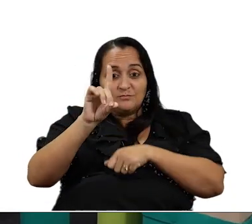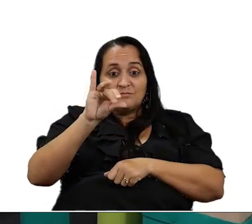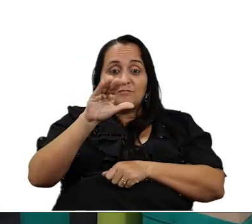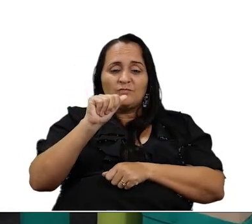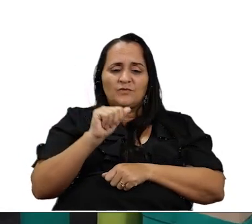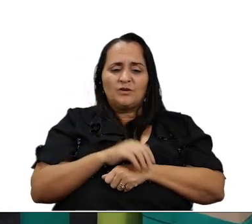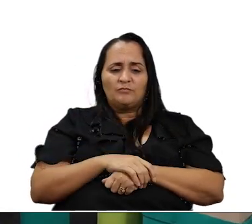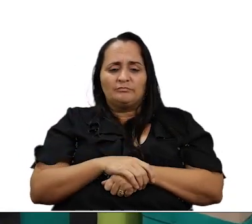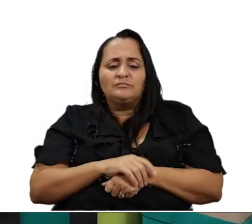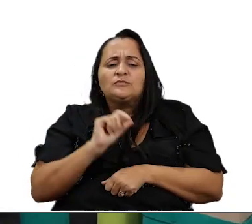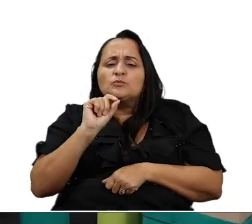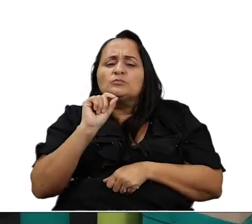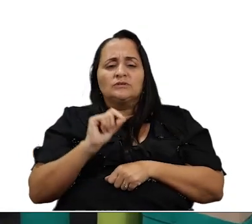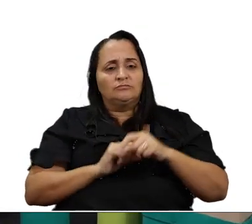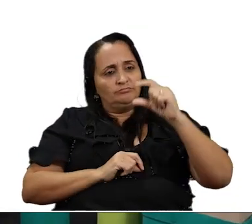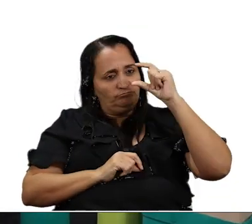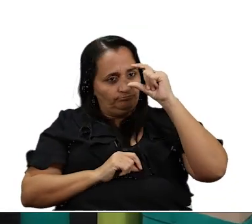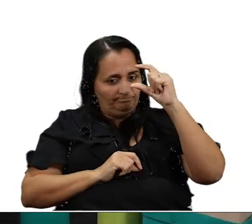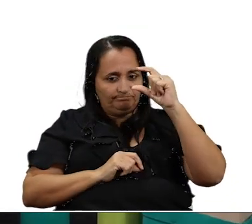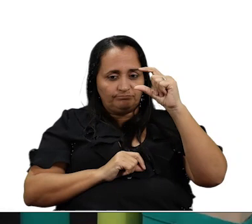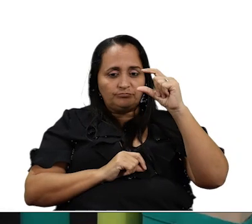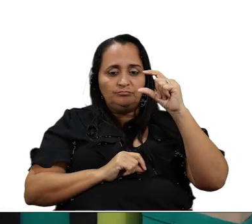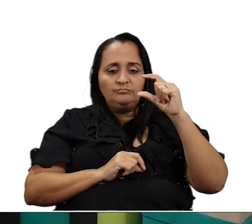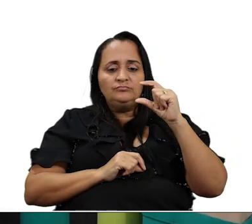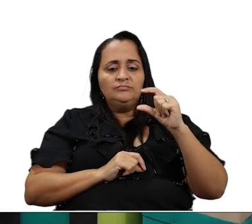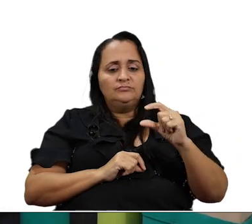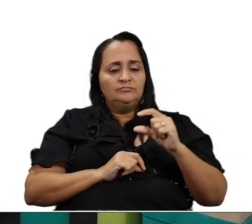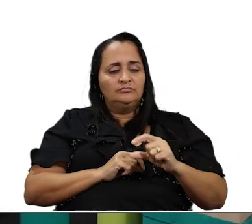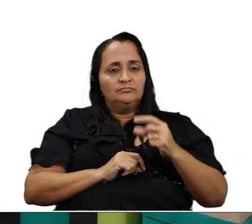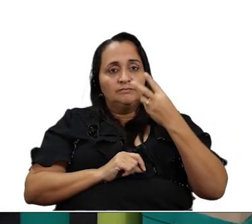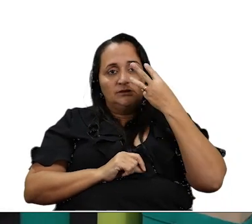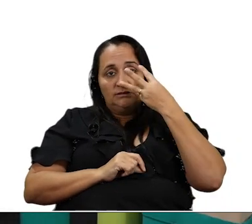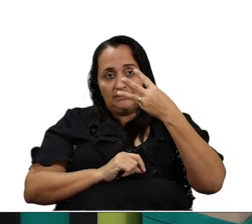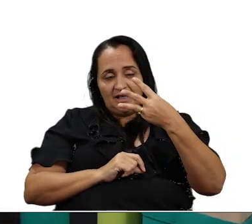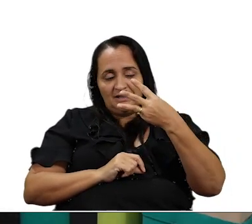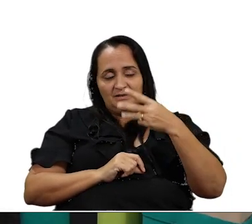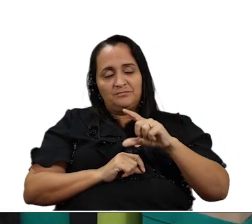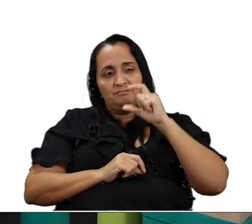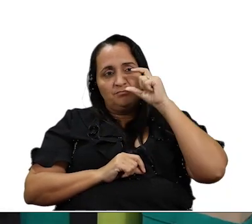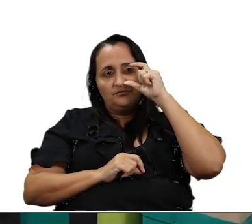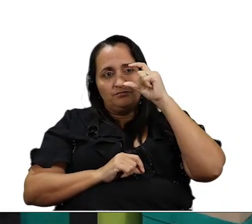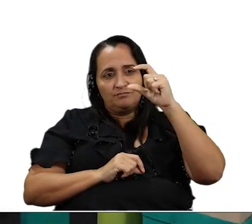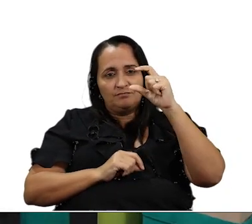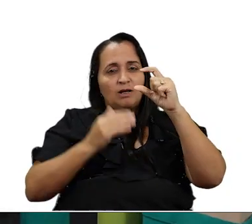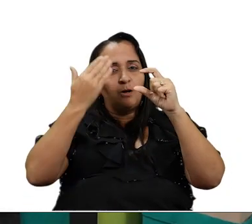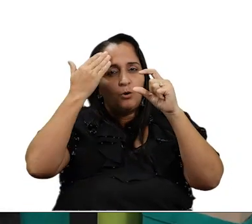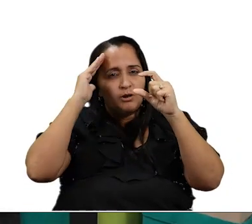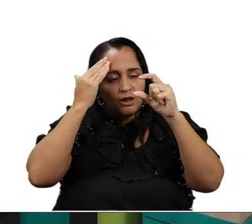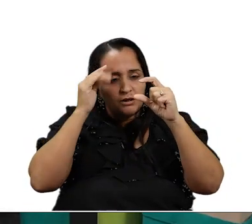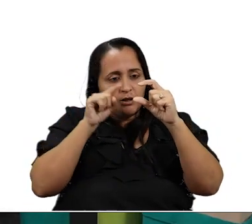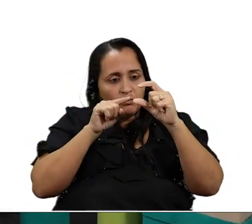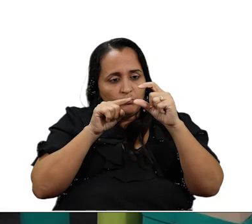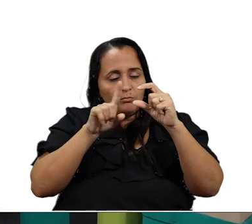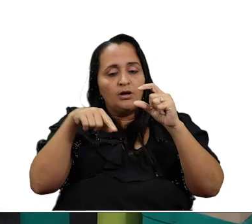o entendimento de cada pedacinho do texto. E esse texto tem 3 pedacinhos. Então, a gente busca o entendimento pedacinho por pedacinho.